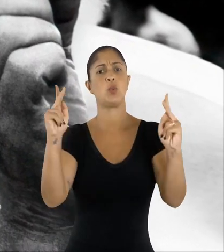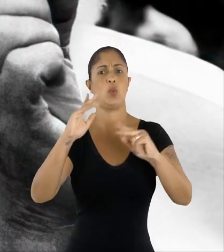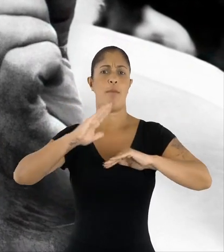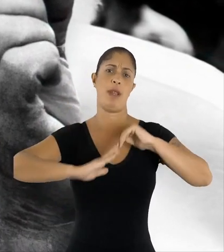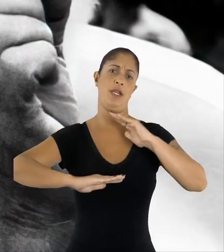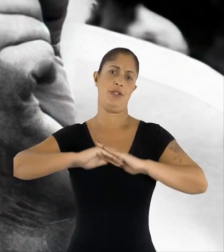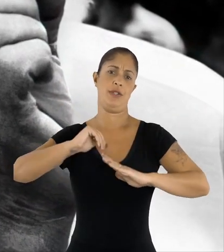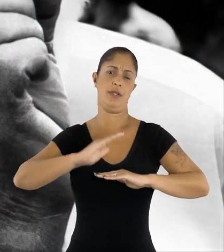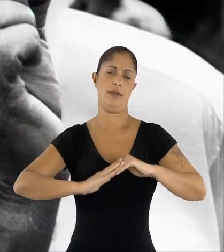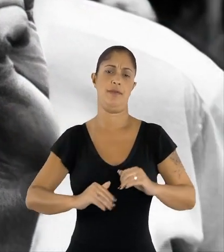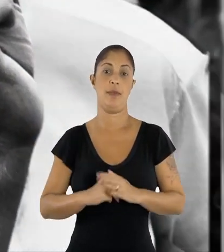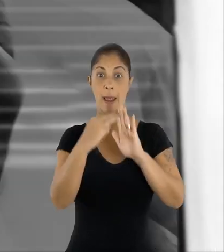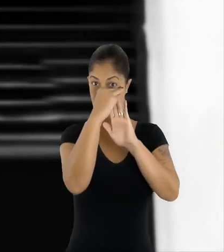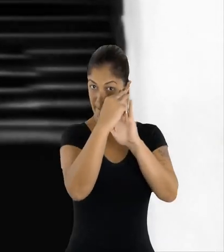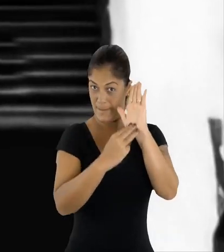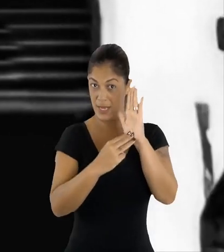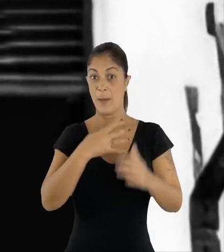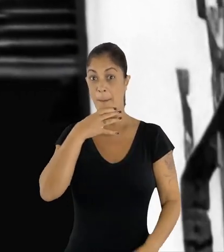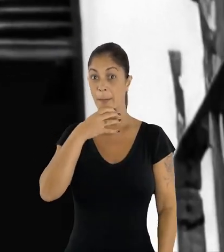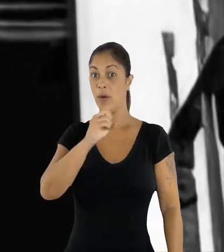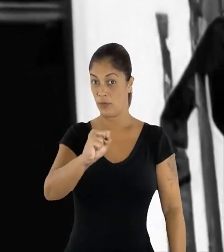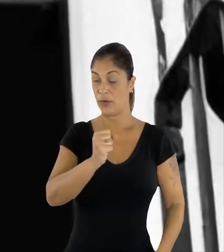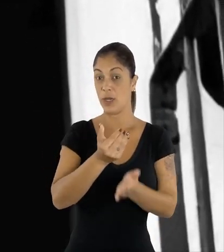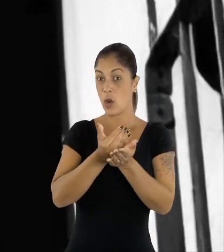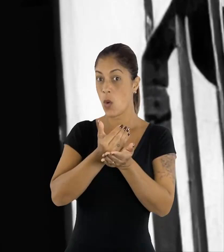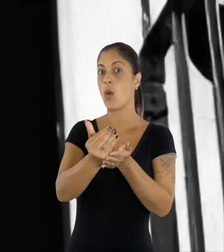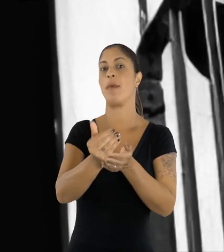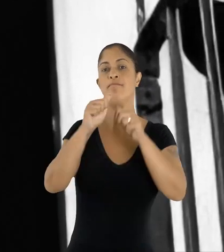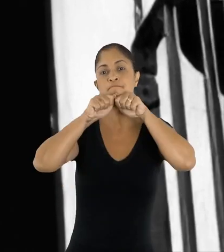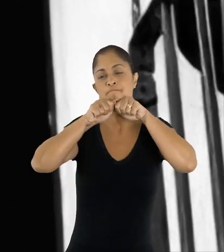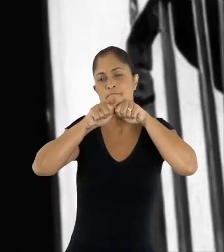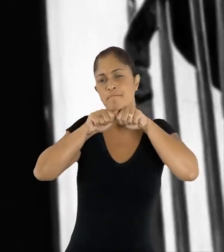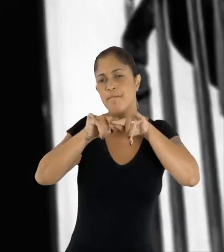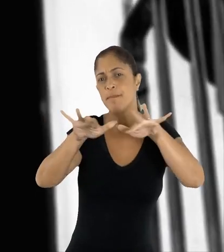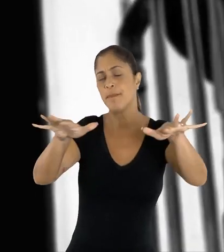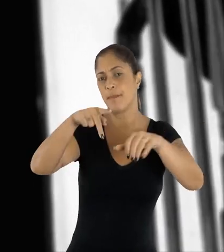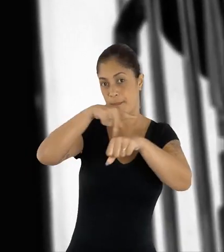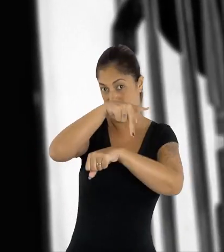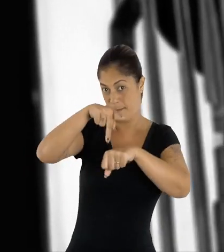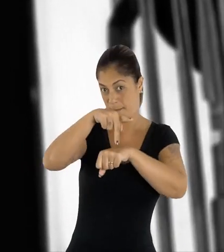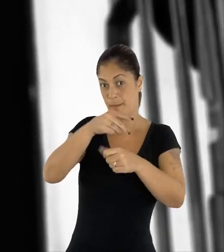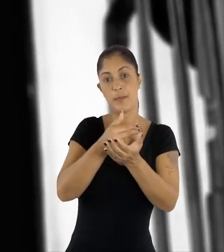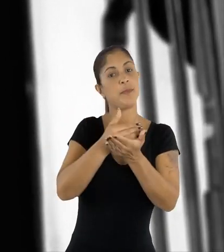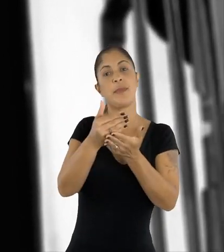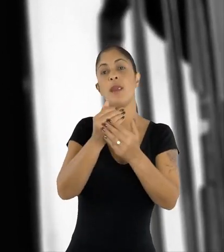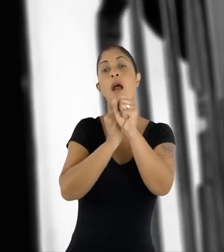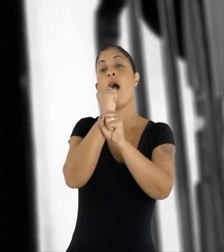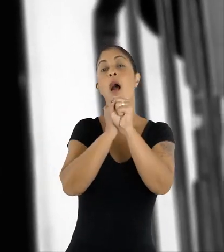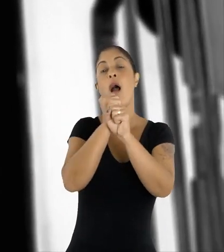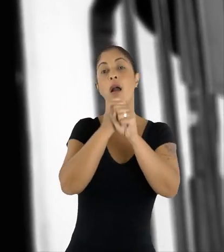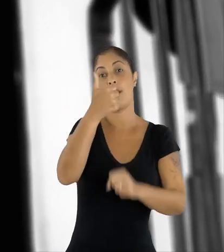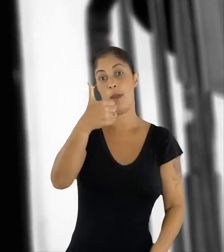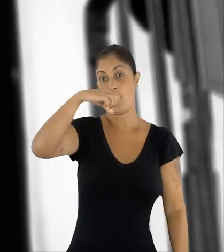se descubram na sua prática. O método Paulo Freire inicia a sua disseminação pelo